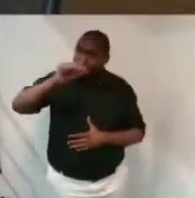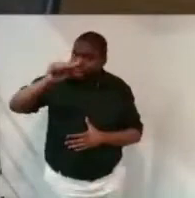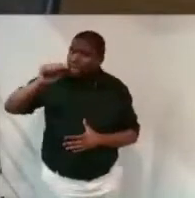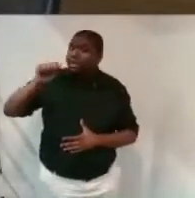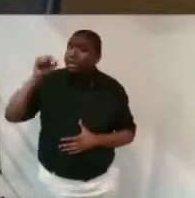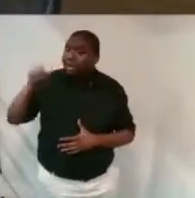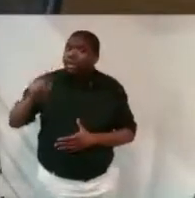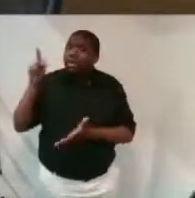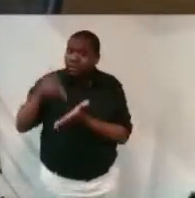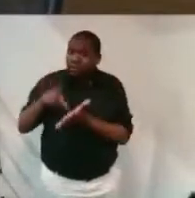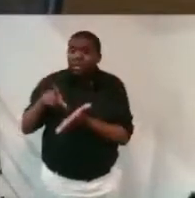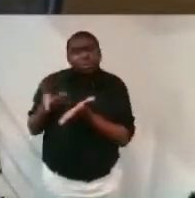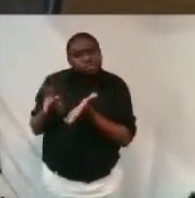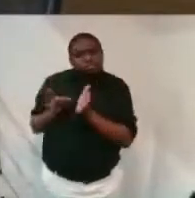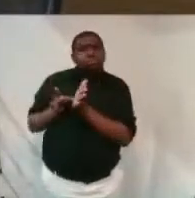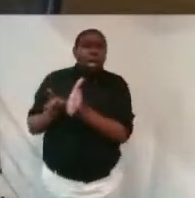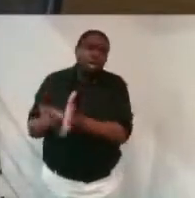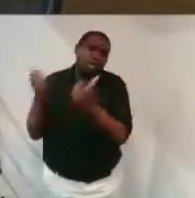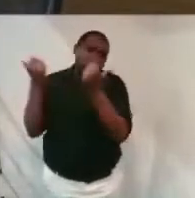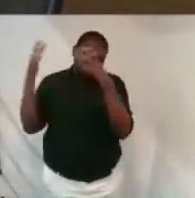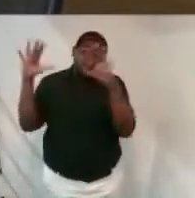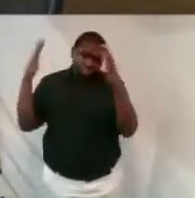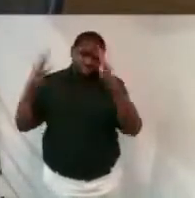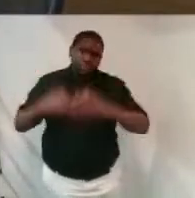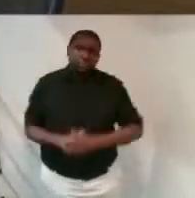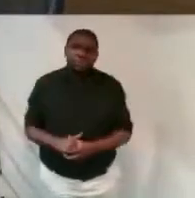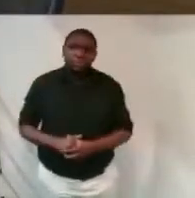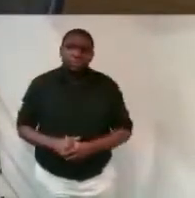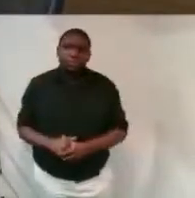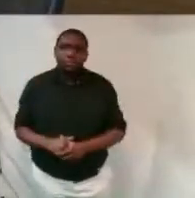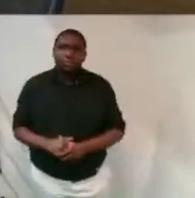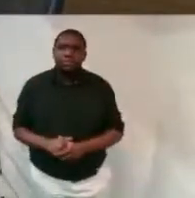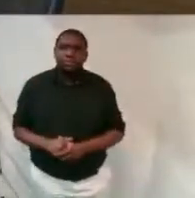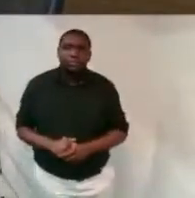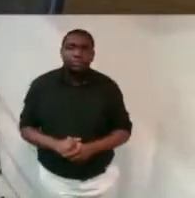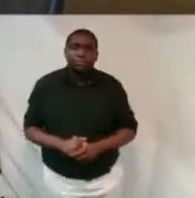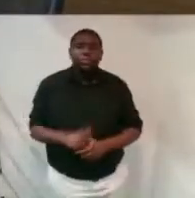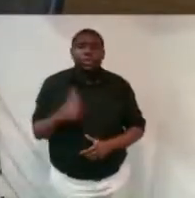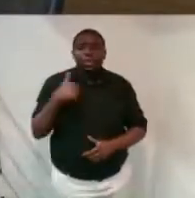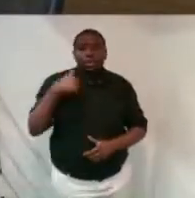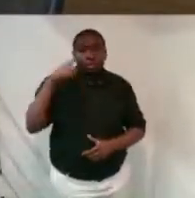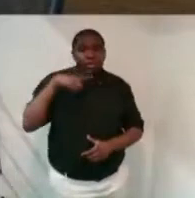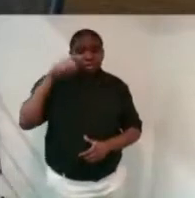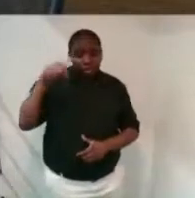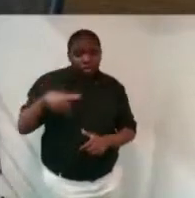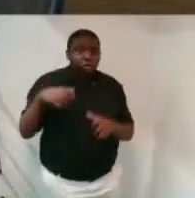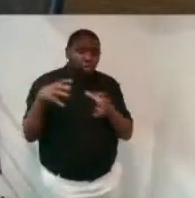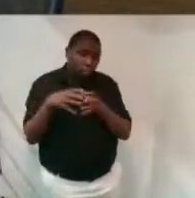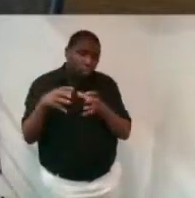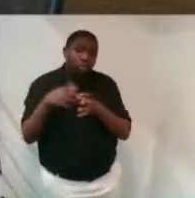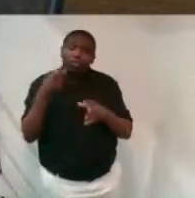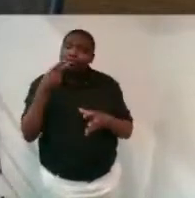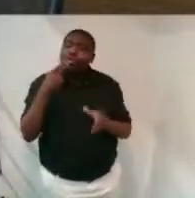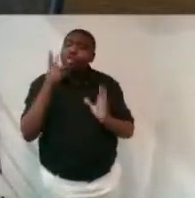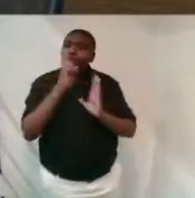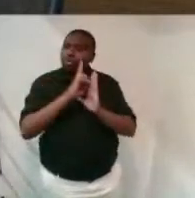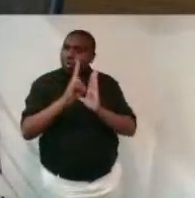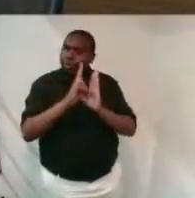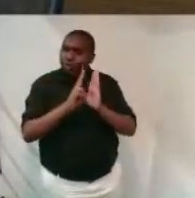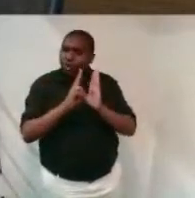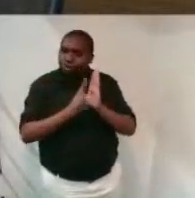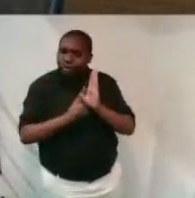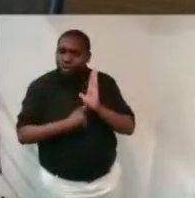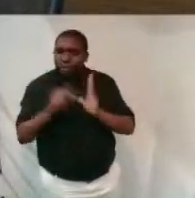porque ela realmente merece. Mas eu tenho nesse grupo, e aí vou falar aqui em ordem alfabética, nós temos também